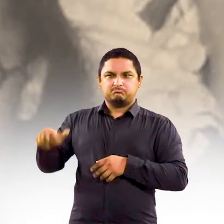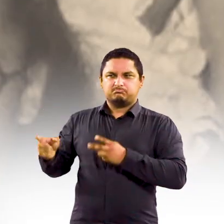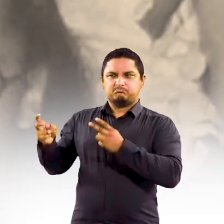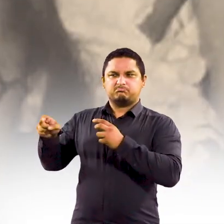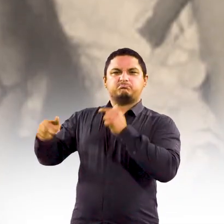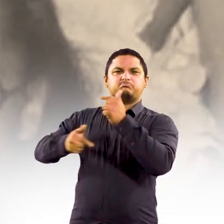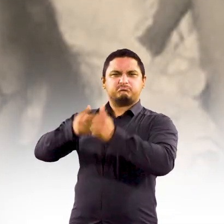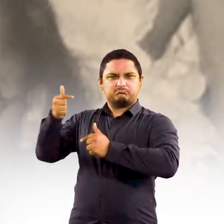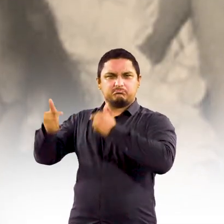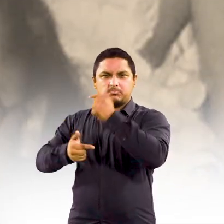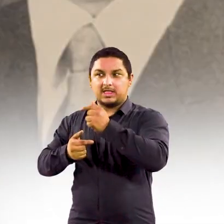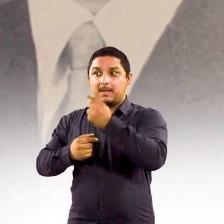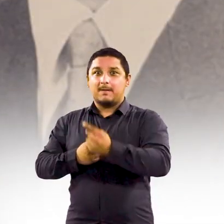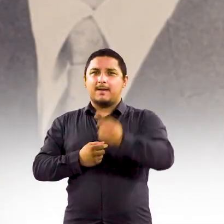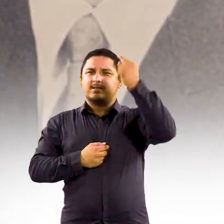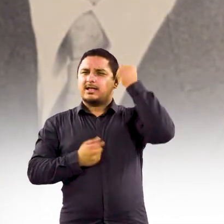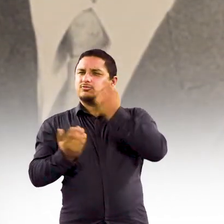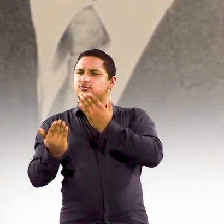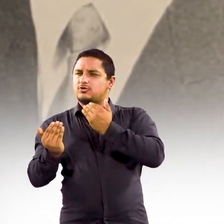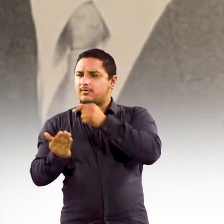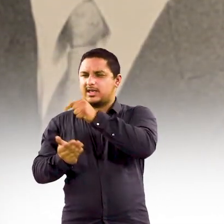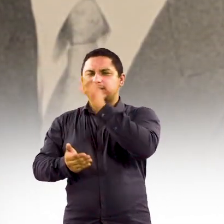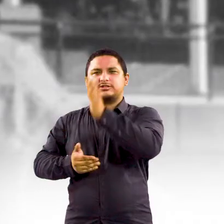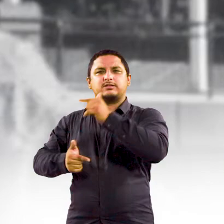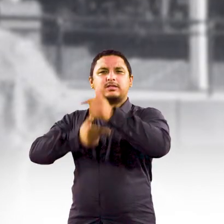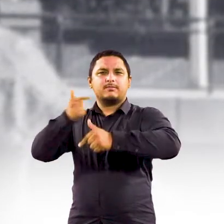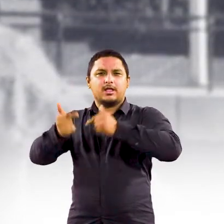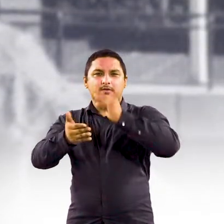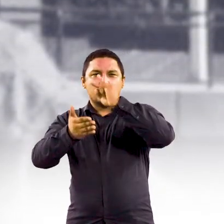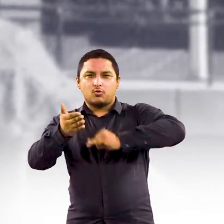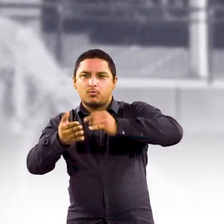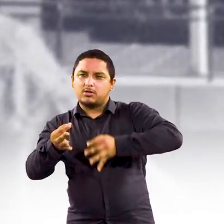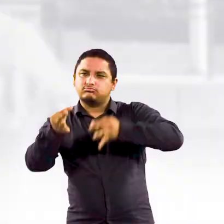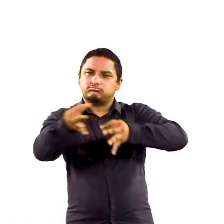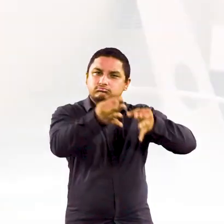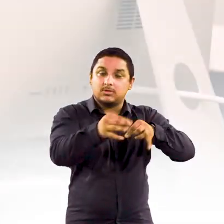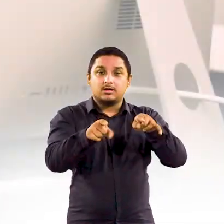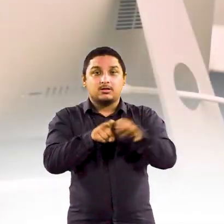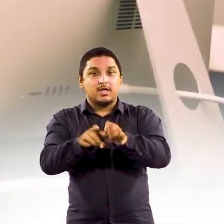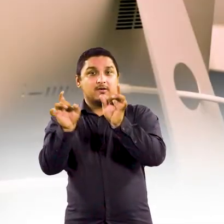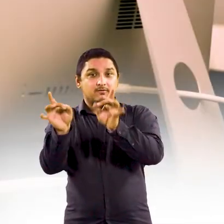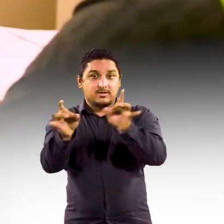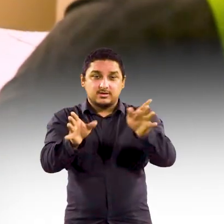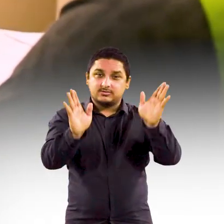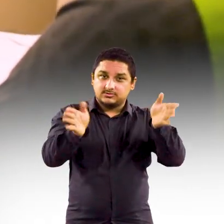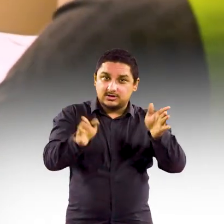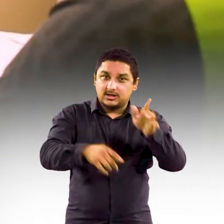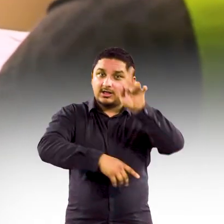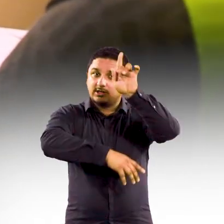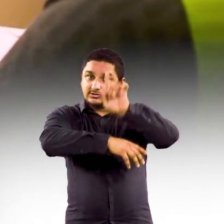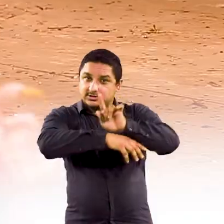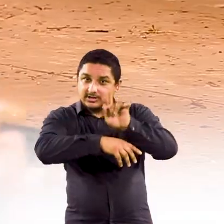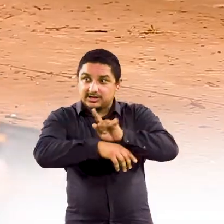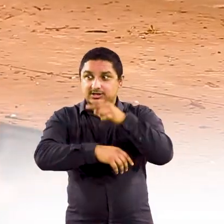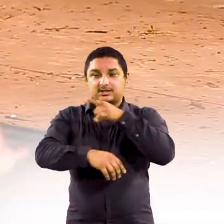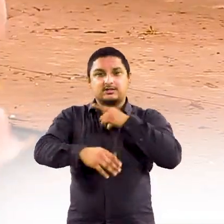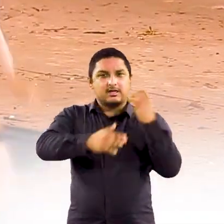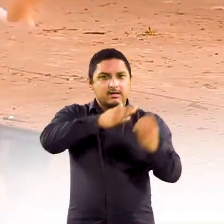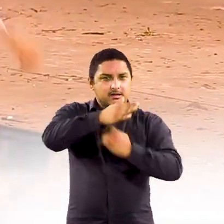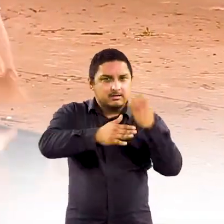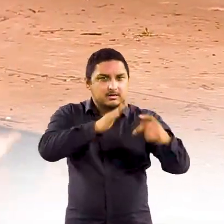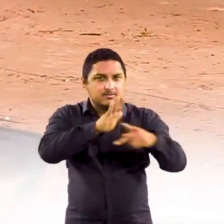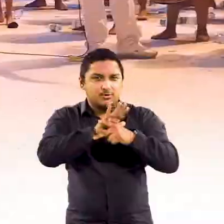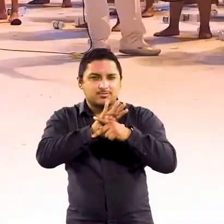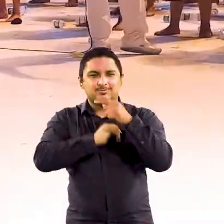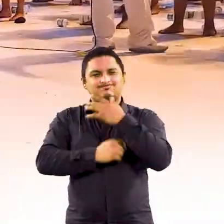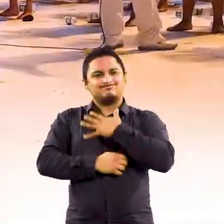trabalhador. Começou bem jovem, como office boy, foi vendedor, gerente, empreendedor. Admirador do